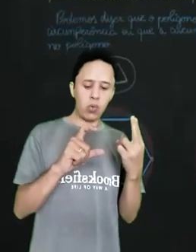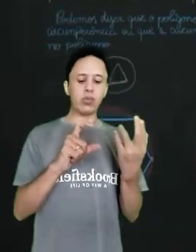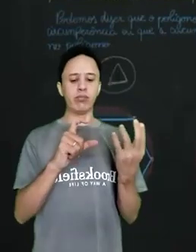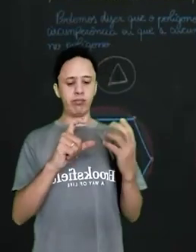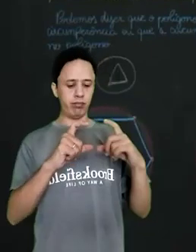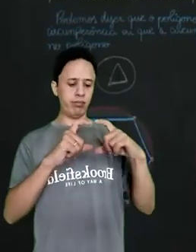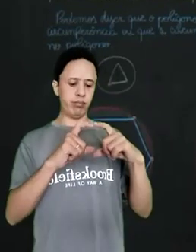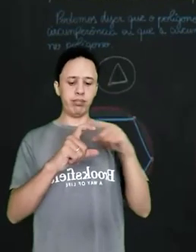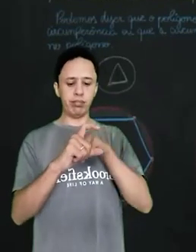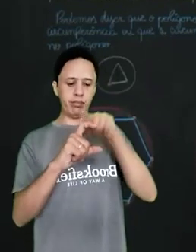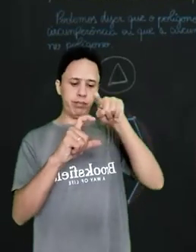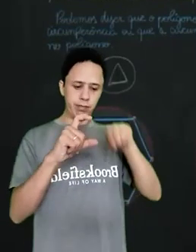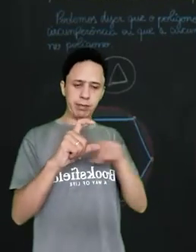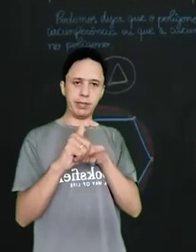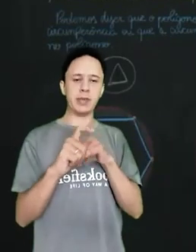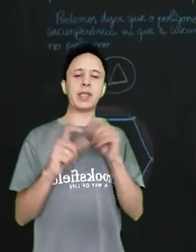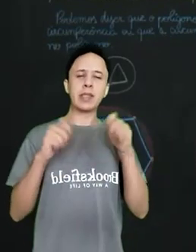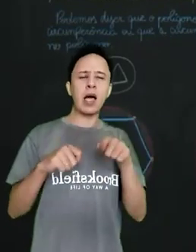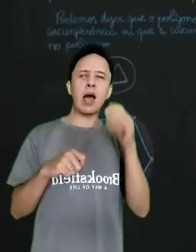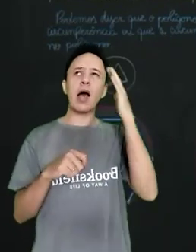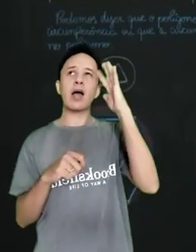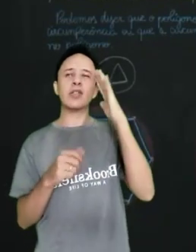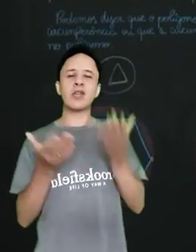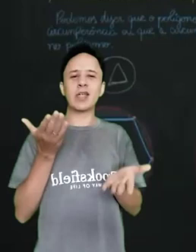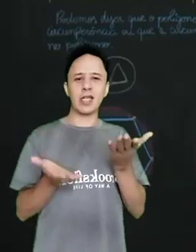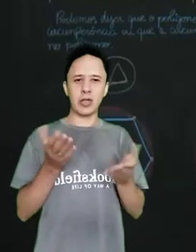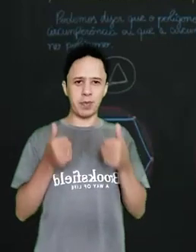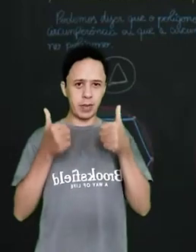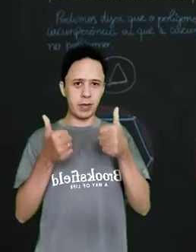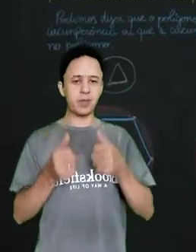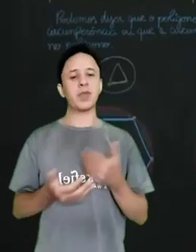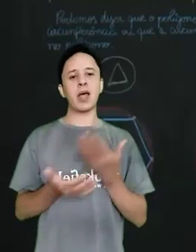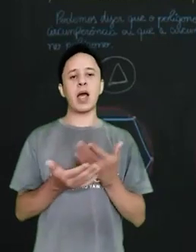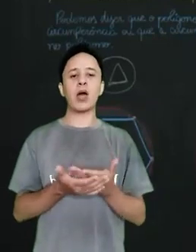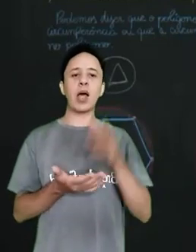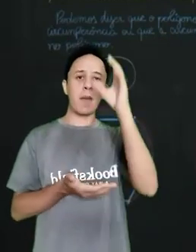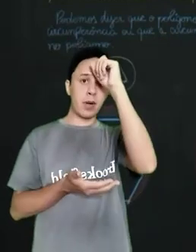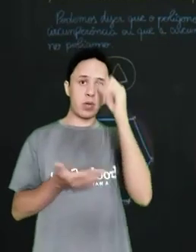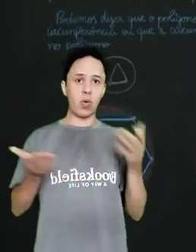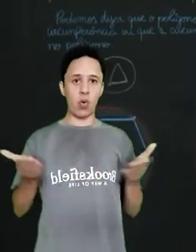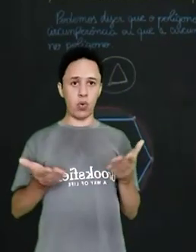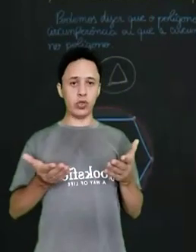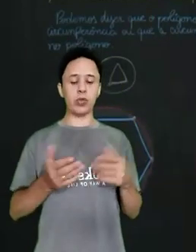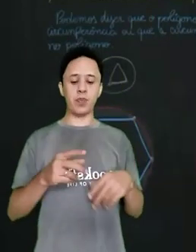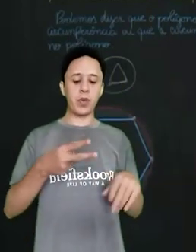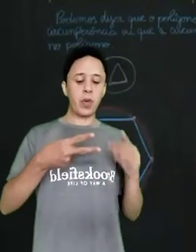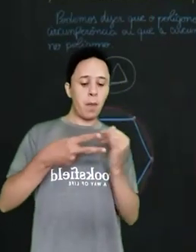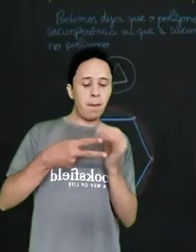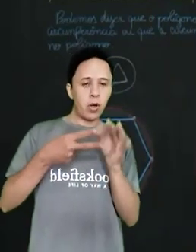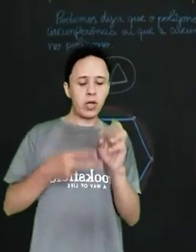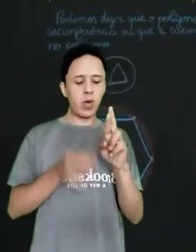a ele, ela nos dá toda essa noção desse equilíbrio, beleza? Então, nesta nossa aula, nós trabalhamos hoje o